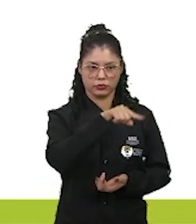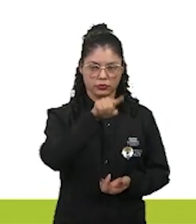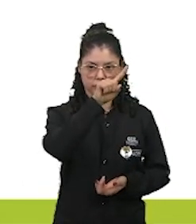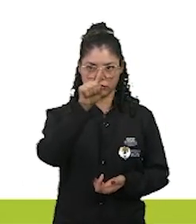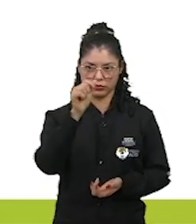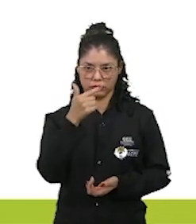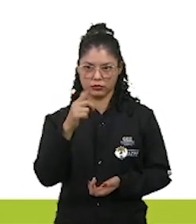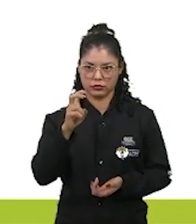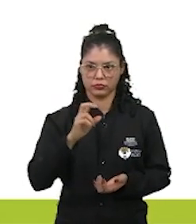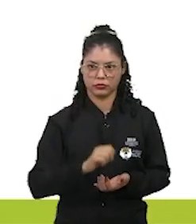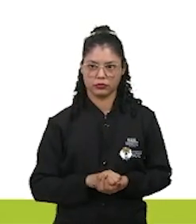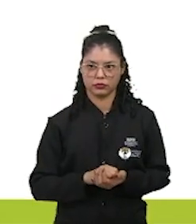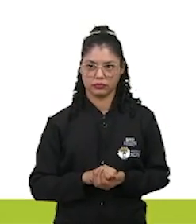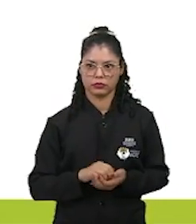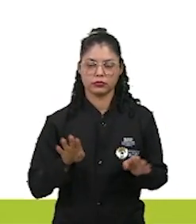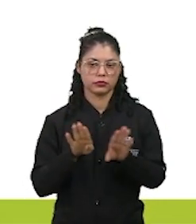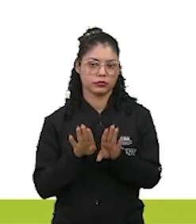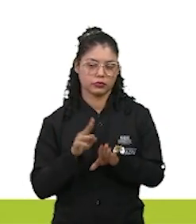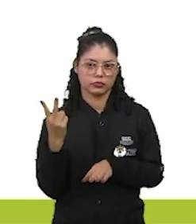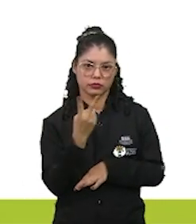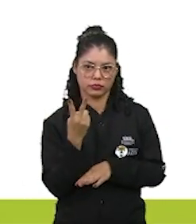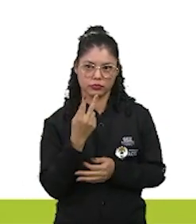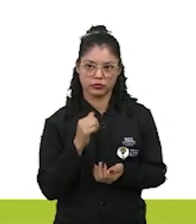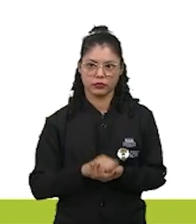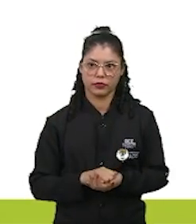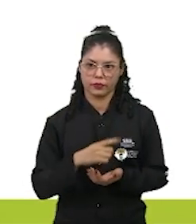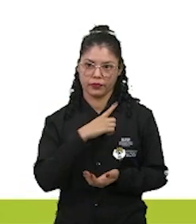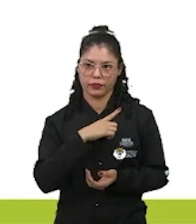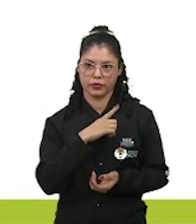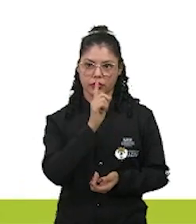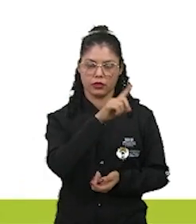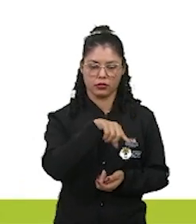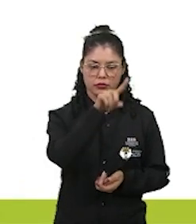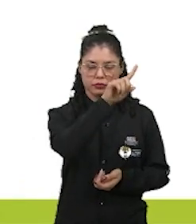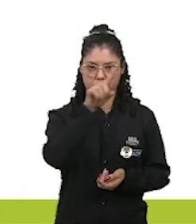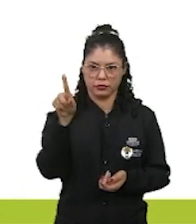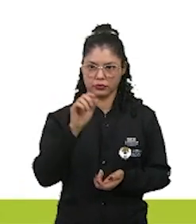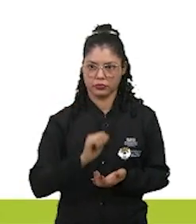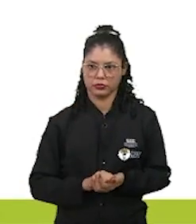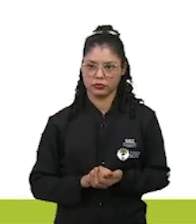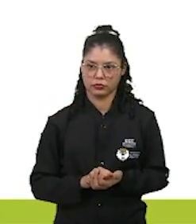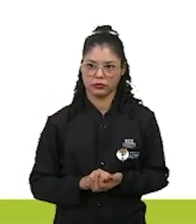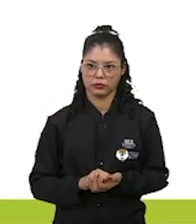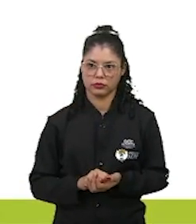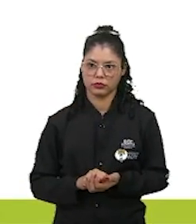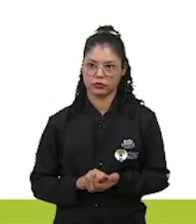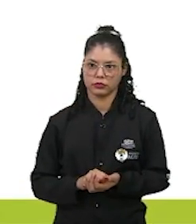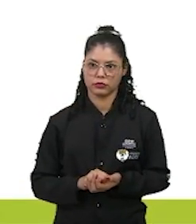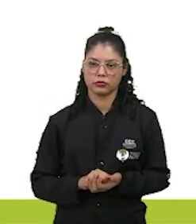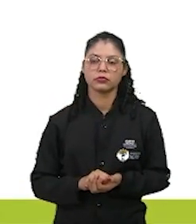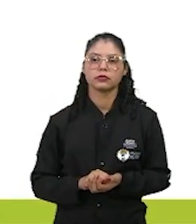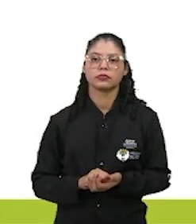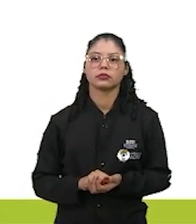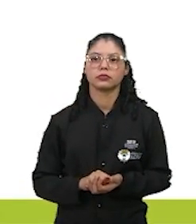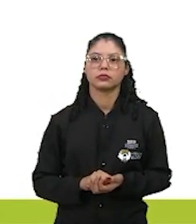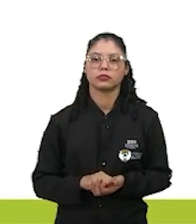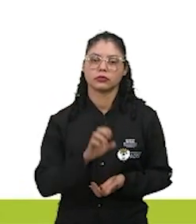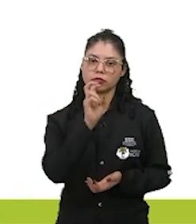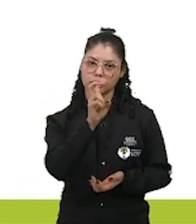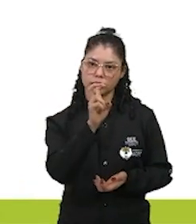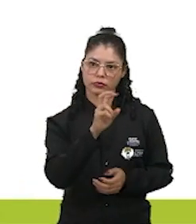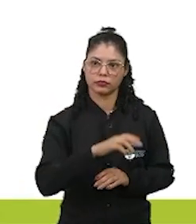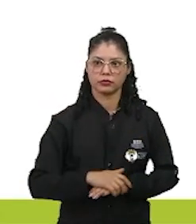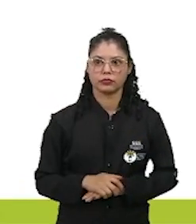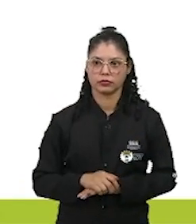né, que nada mais é do que levar os dois lados ao quadrado, eu vou obter a raiz quadrada, que é a distância de AB, a raiz quadrada de 25